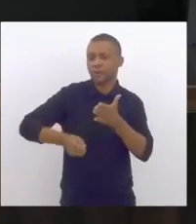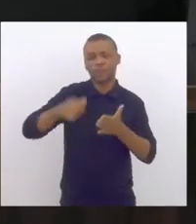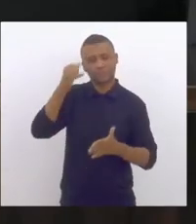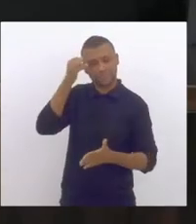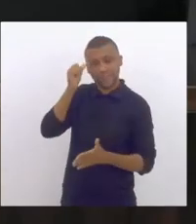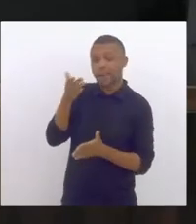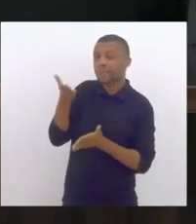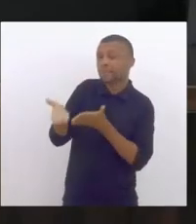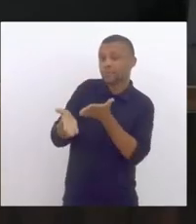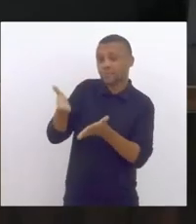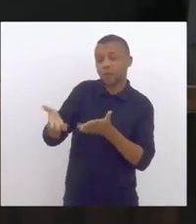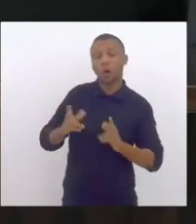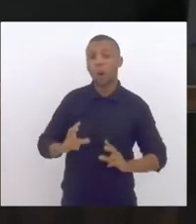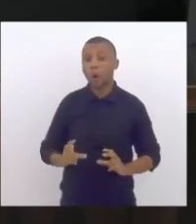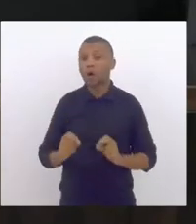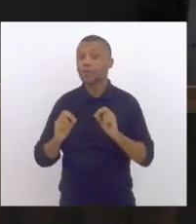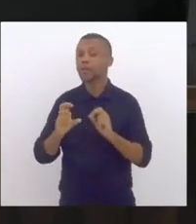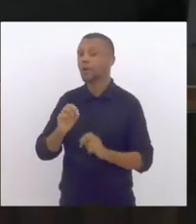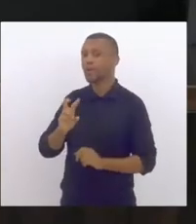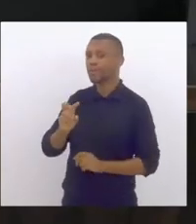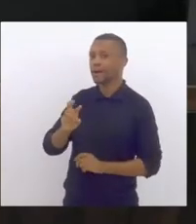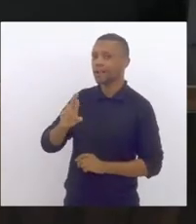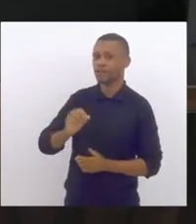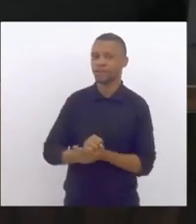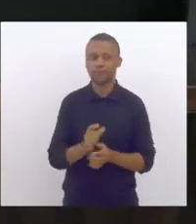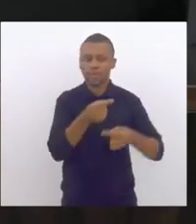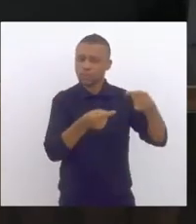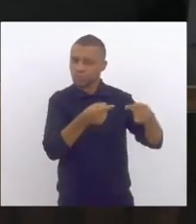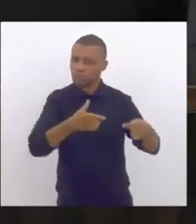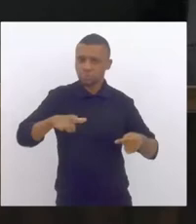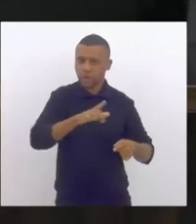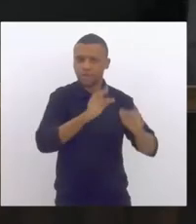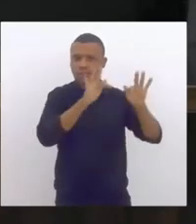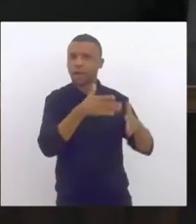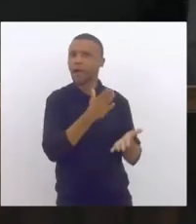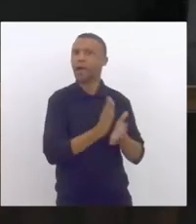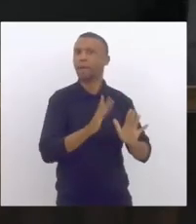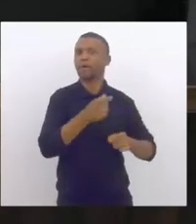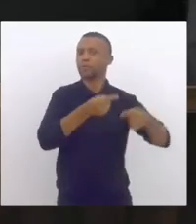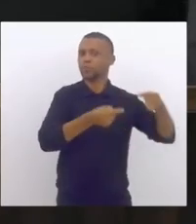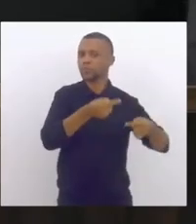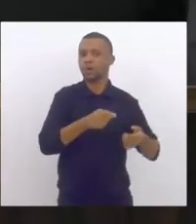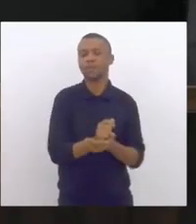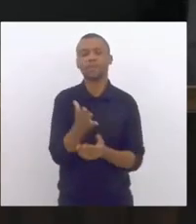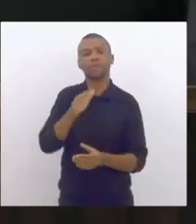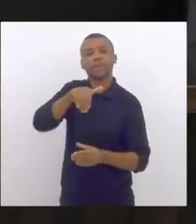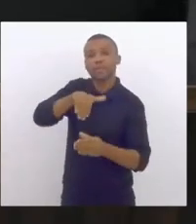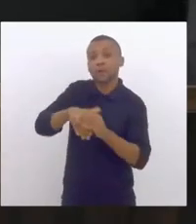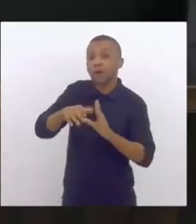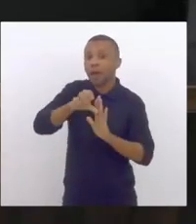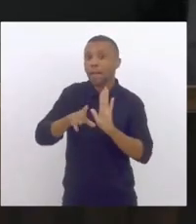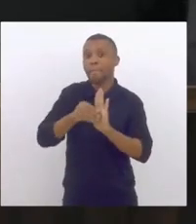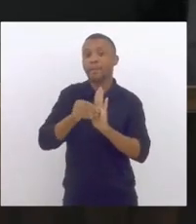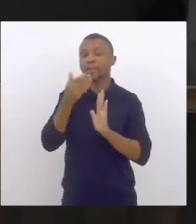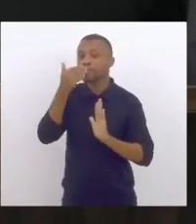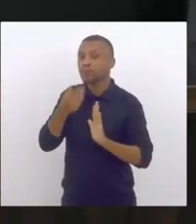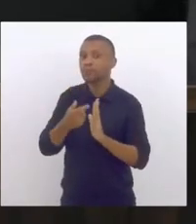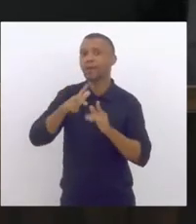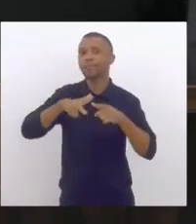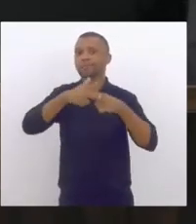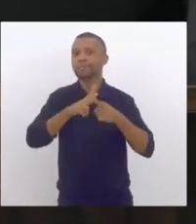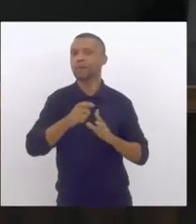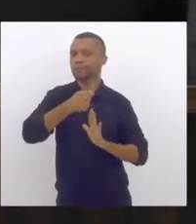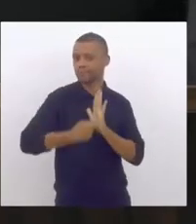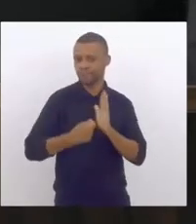discussão. Não havendo quem queira discutir, encerra a discussão. Em votação, a emenda de redação. Seus que aprovam, permaneçam como